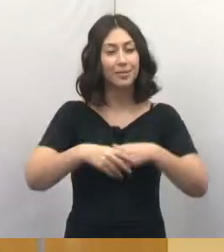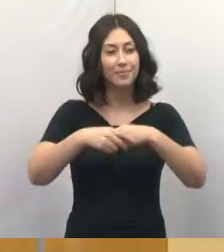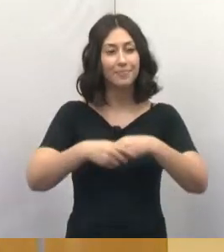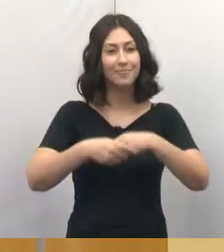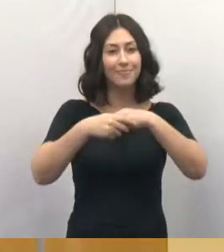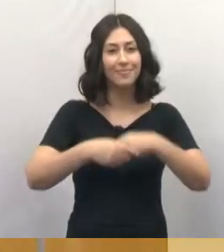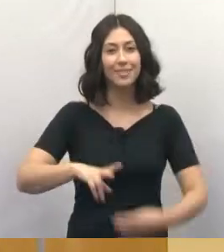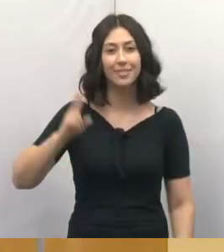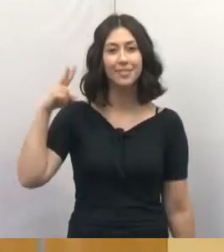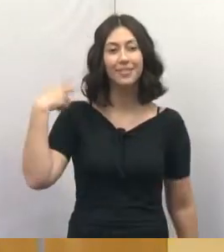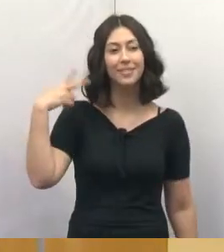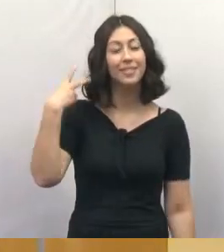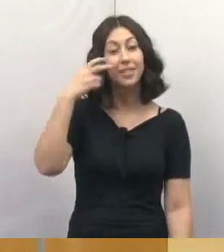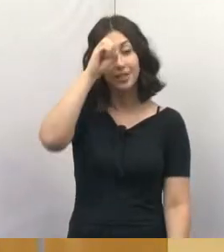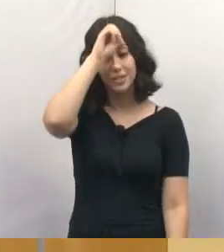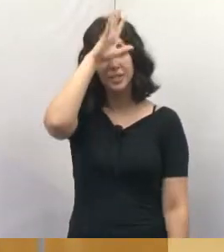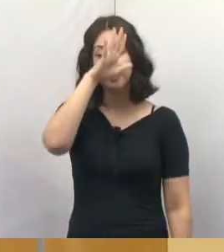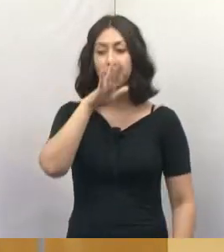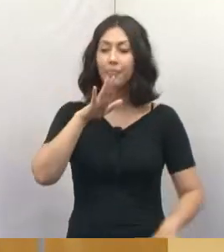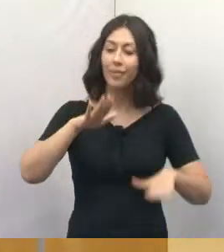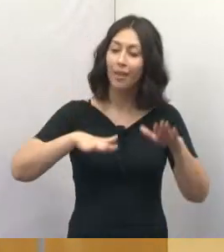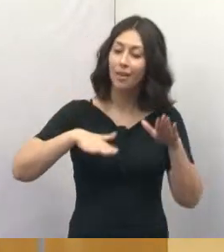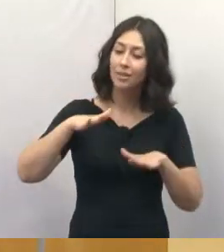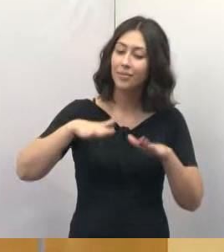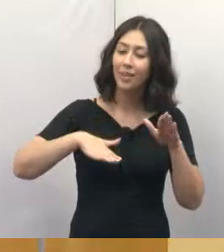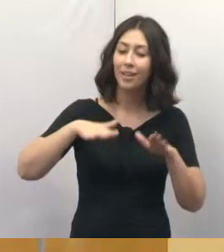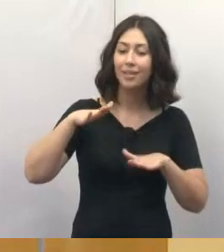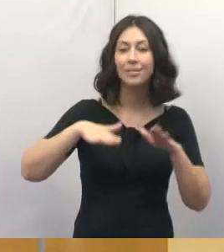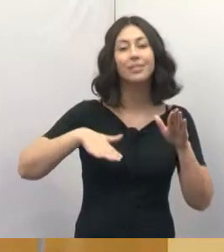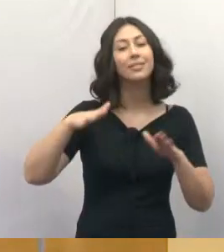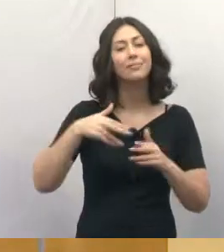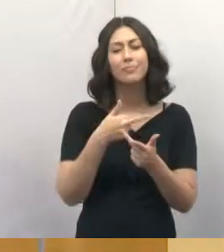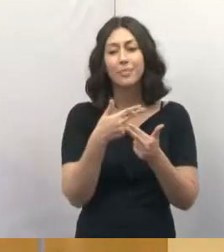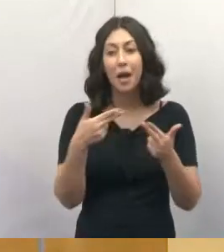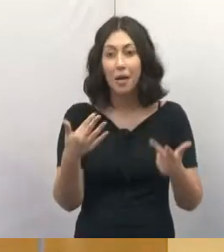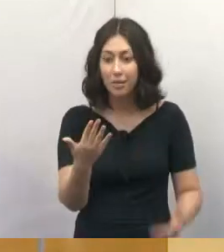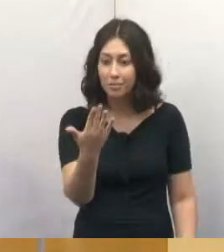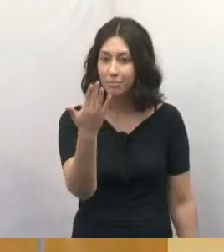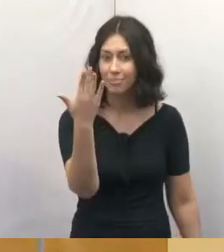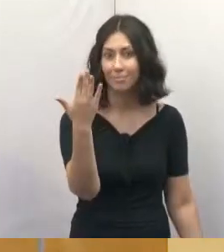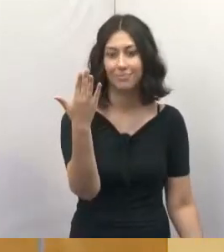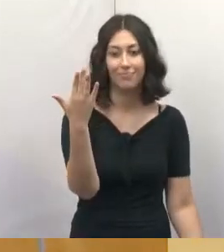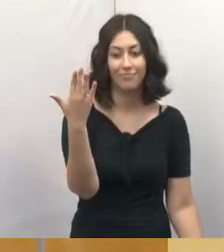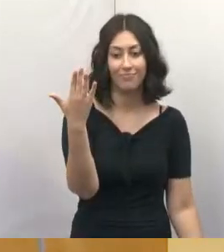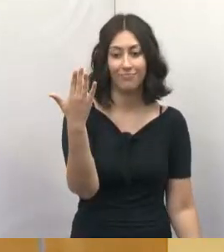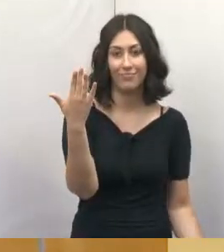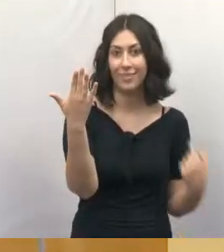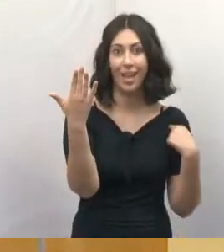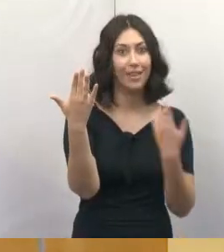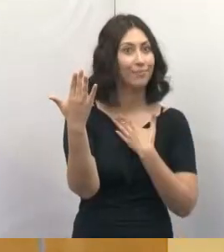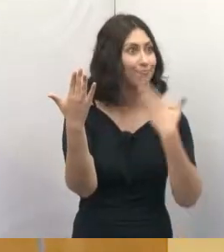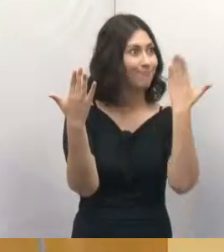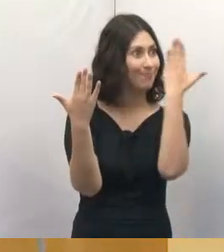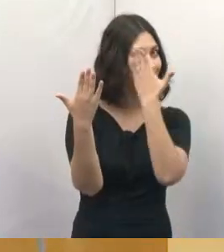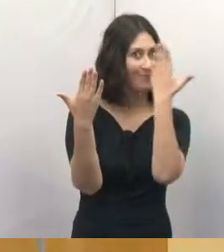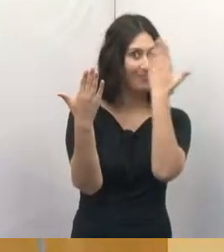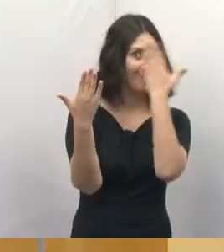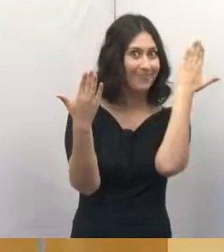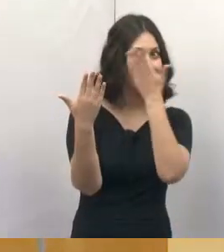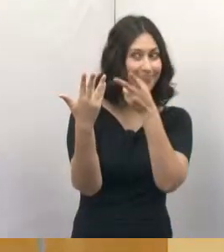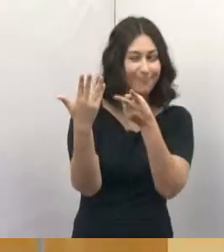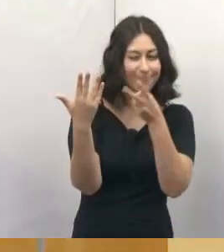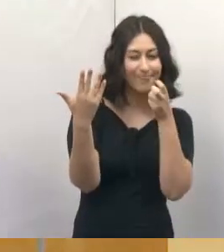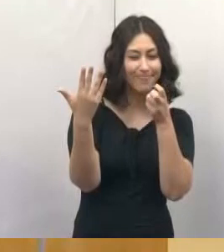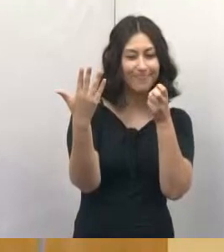Salomão. Às vezes as coisas estão aqui na nossa frente, né? E a gente não tem uma